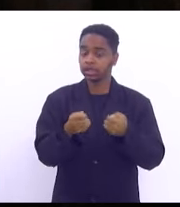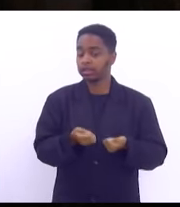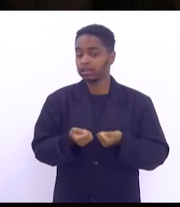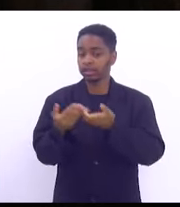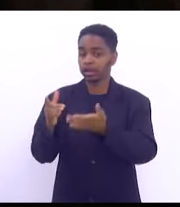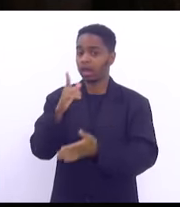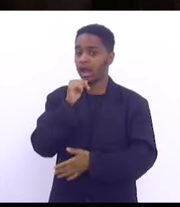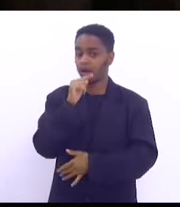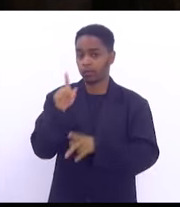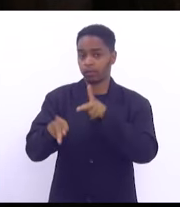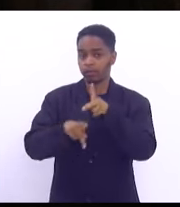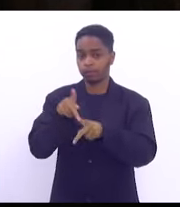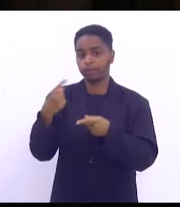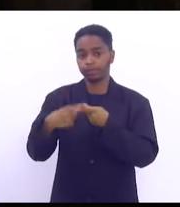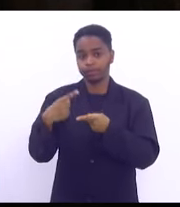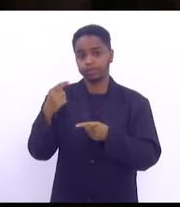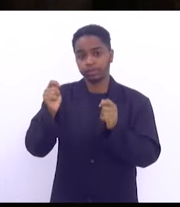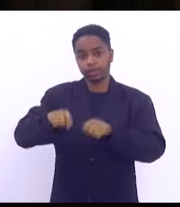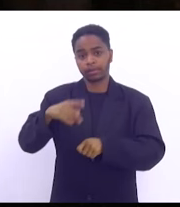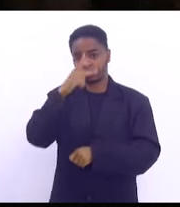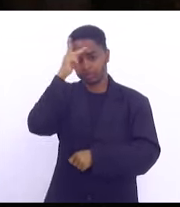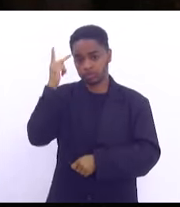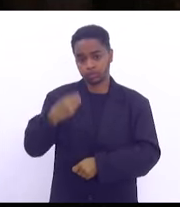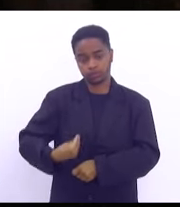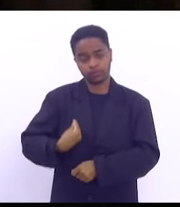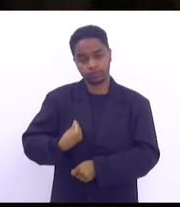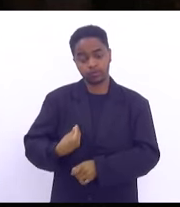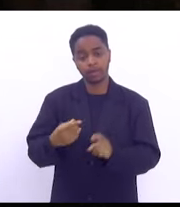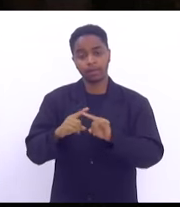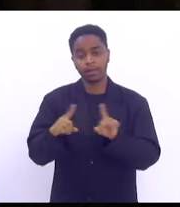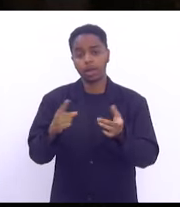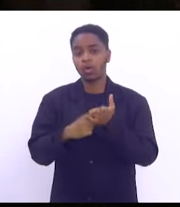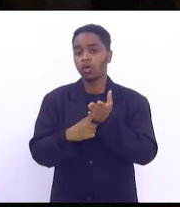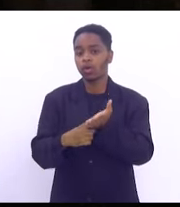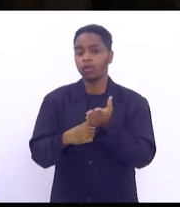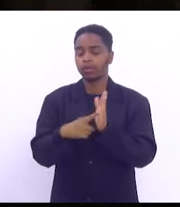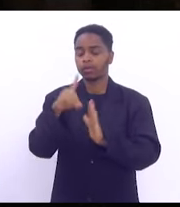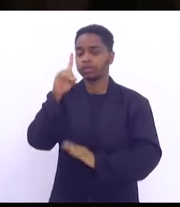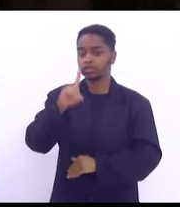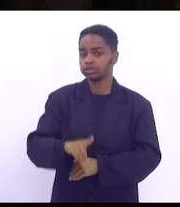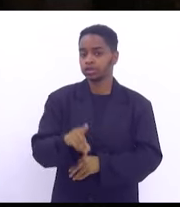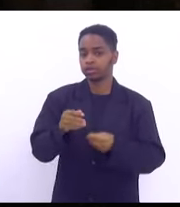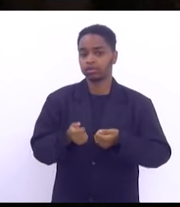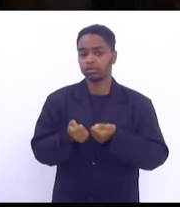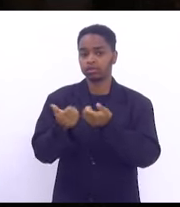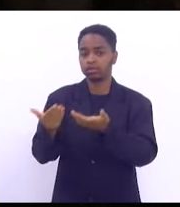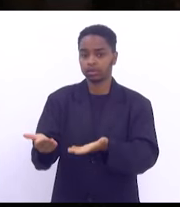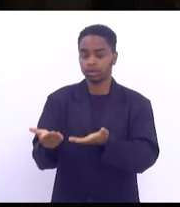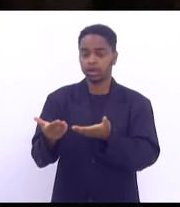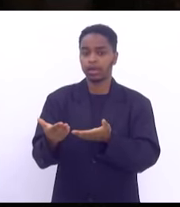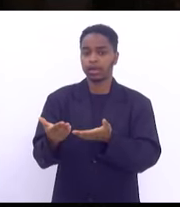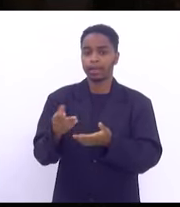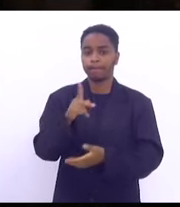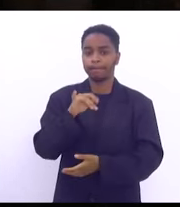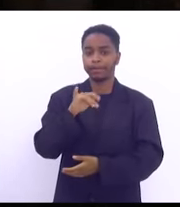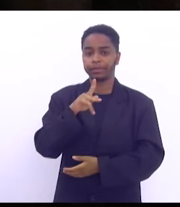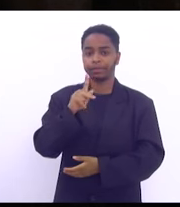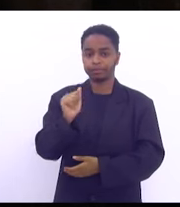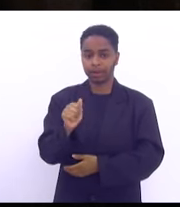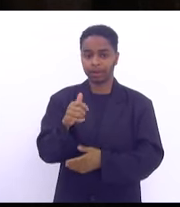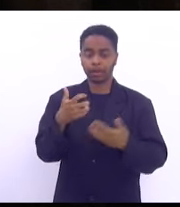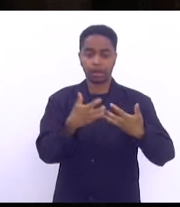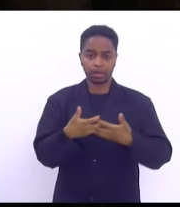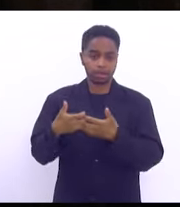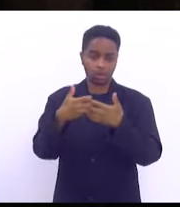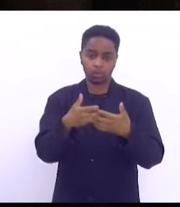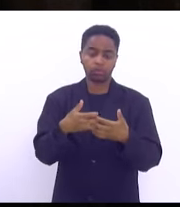o bem essencial para que a pessoa tenha vida. E aí é um compromisso da diretoria de fornecer caminhões-pipas, tantos quantos